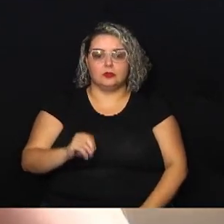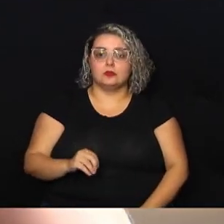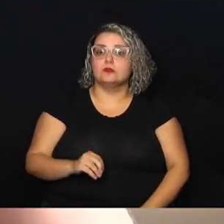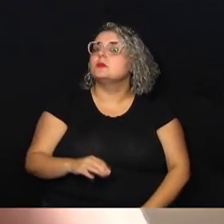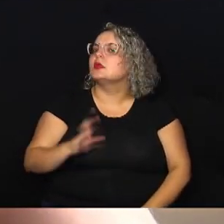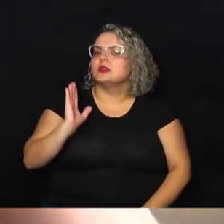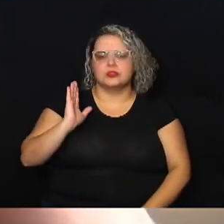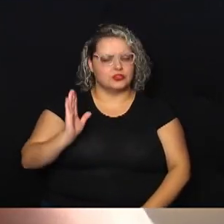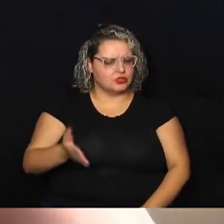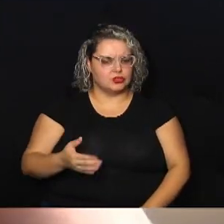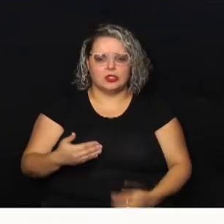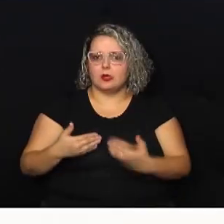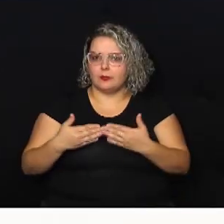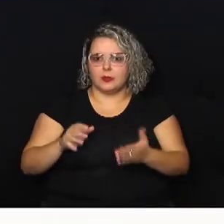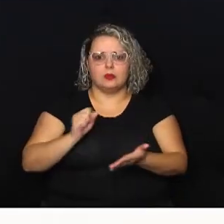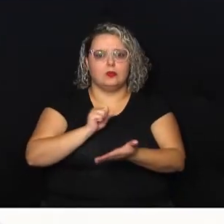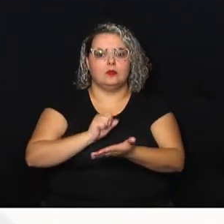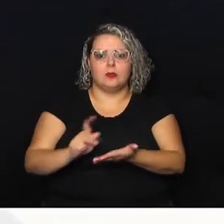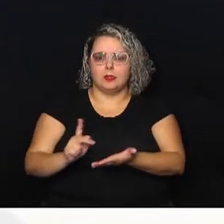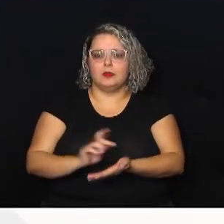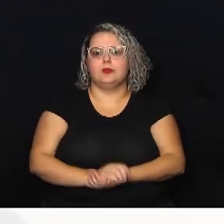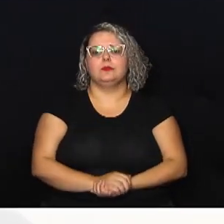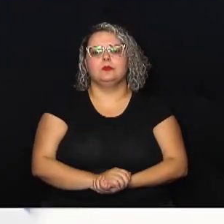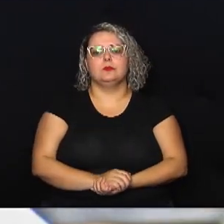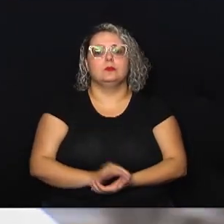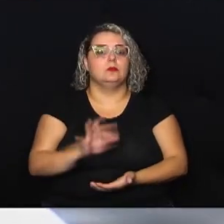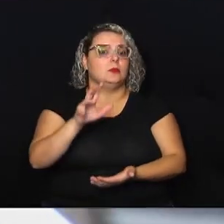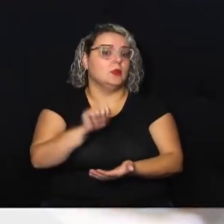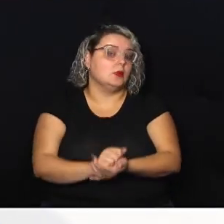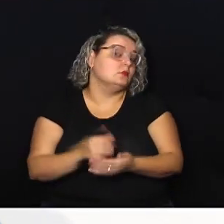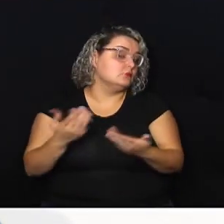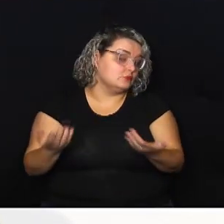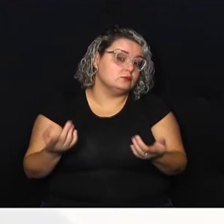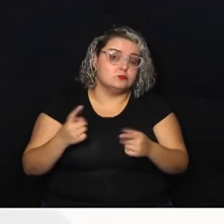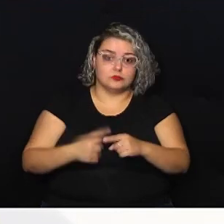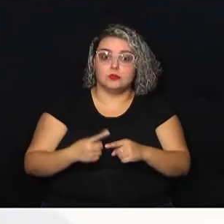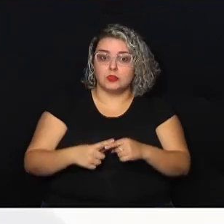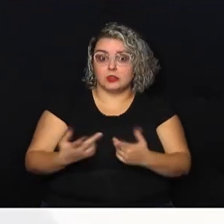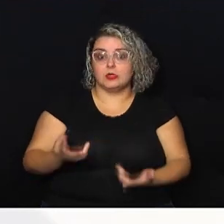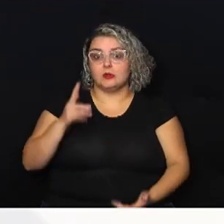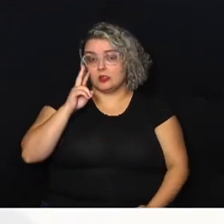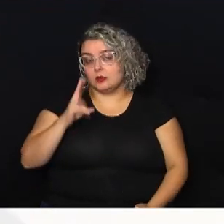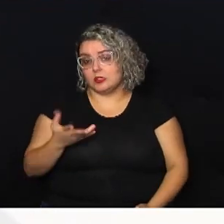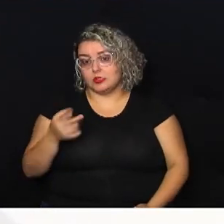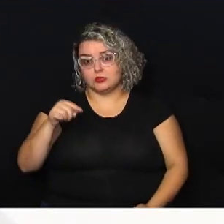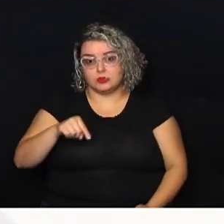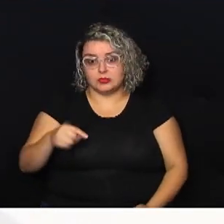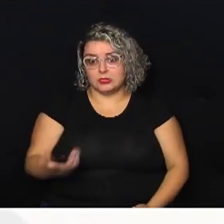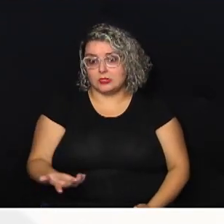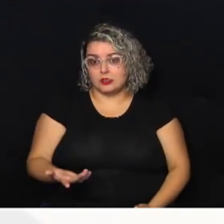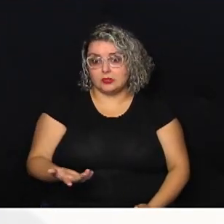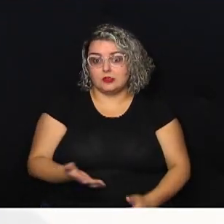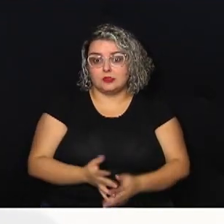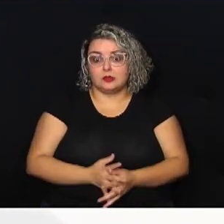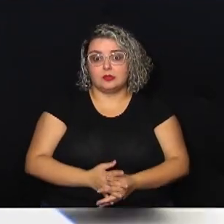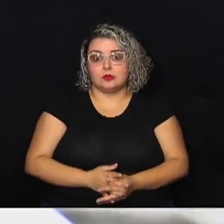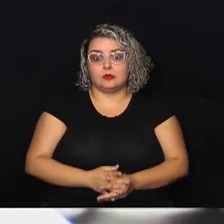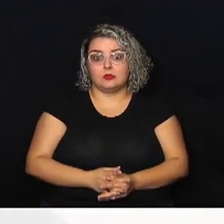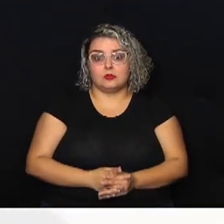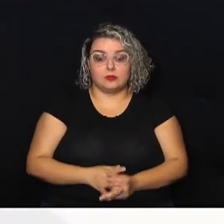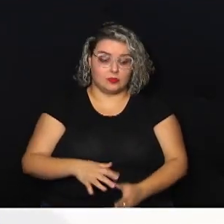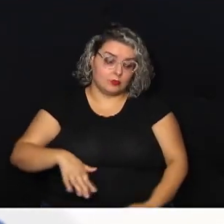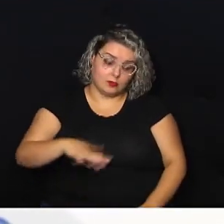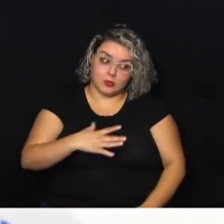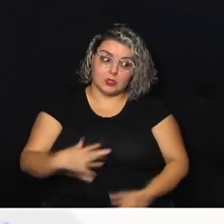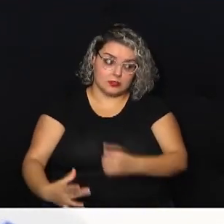já instalou o aplicativo. Eu instalei o aplicativo porque eu vejo que aqui não é uma região tão segura